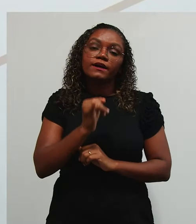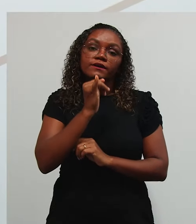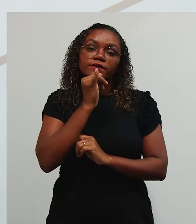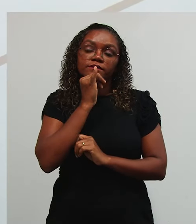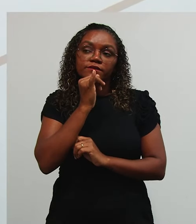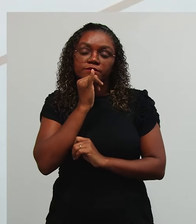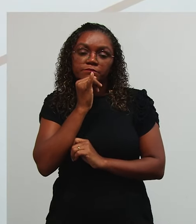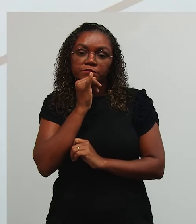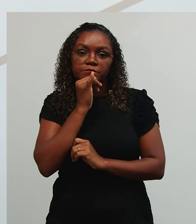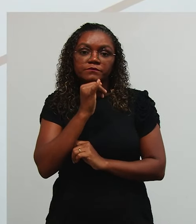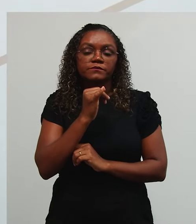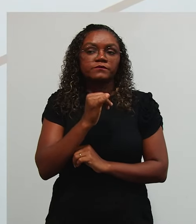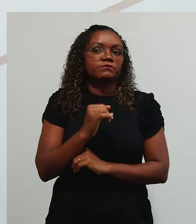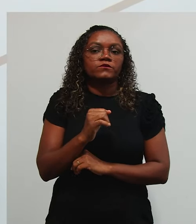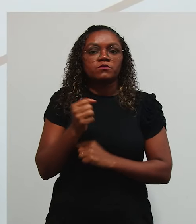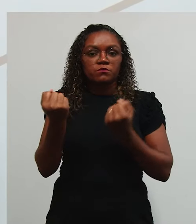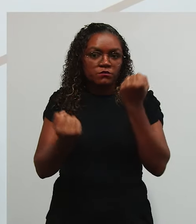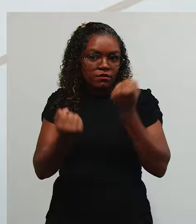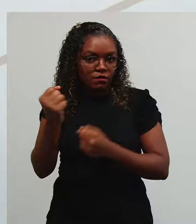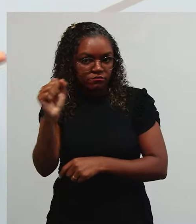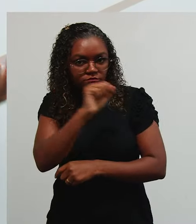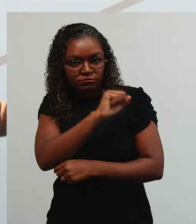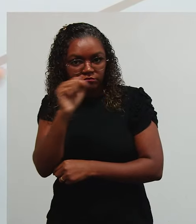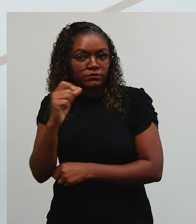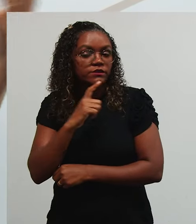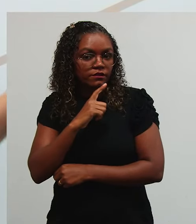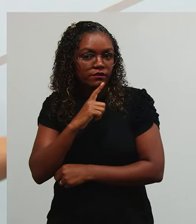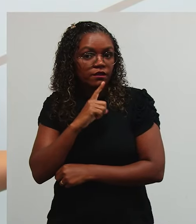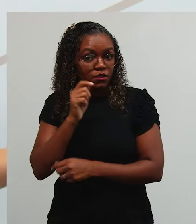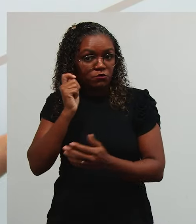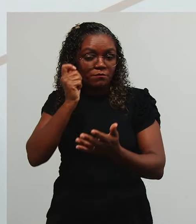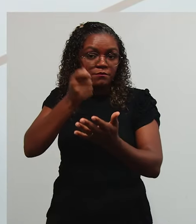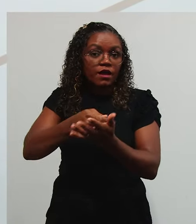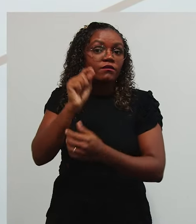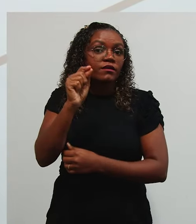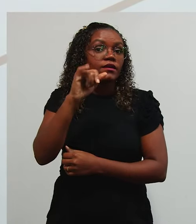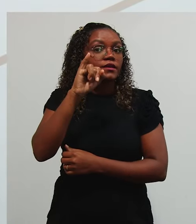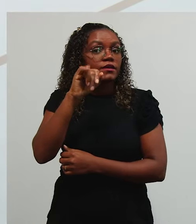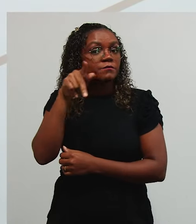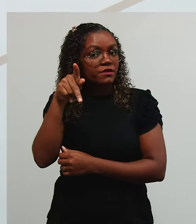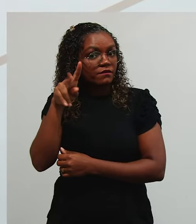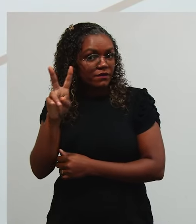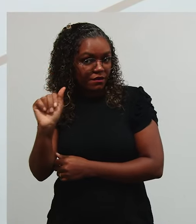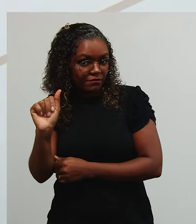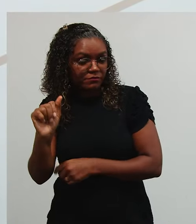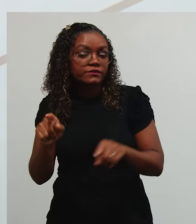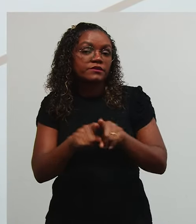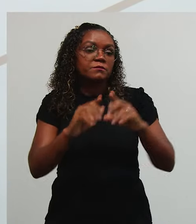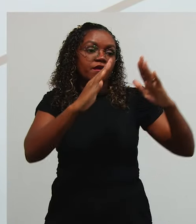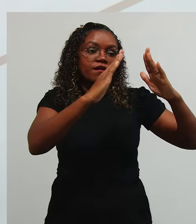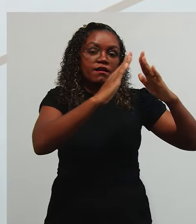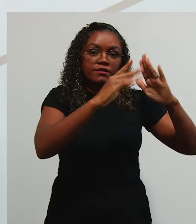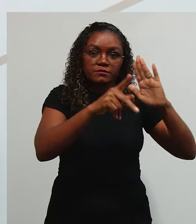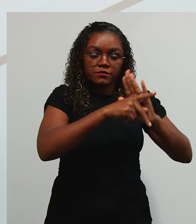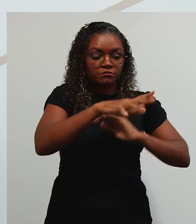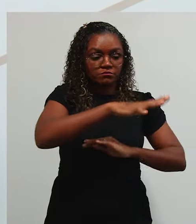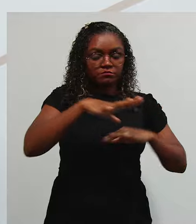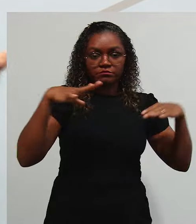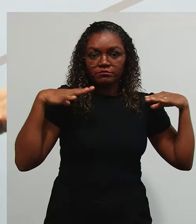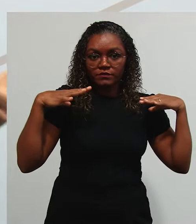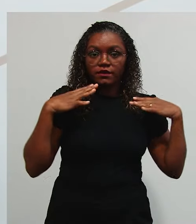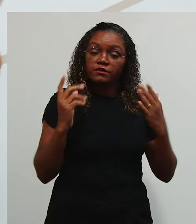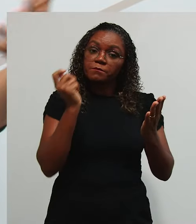provavelmente se você tiver um veículo você paga IPVA se você for proprietário de um imóvel Urbano você